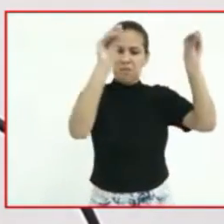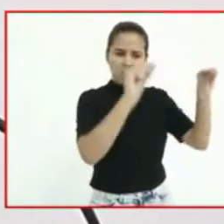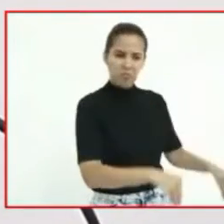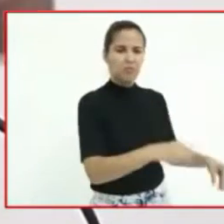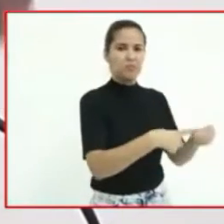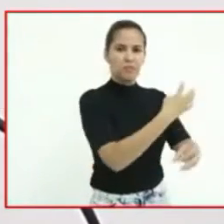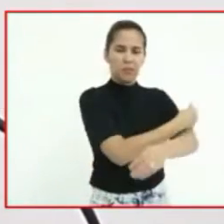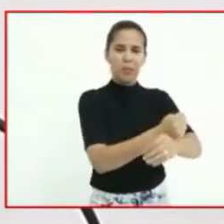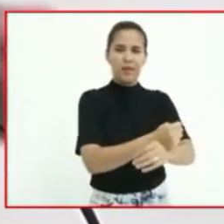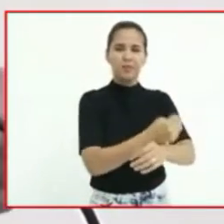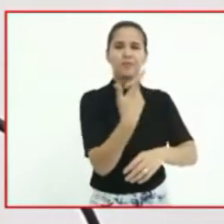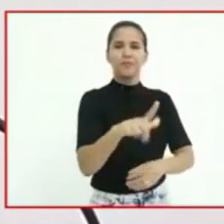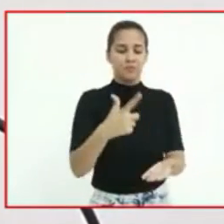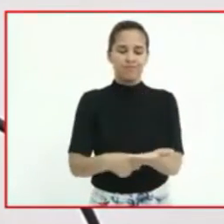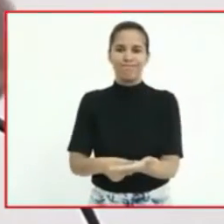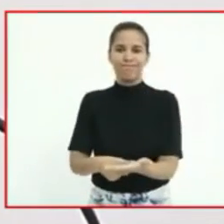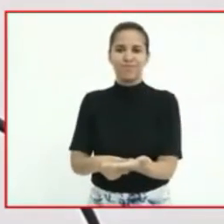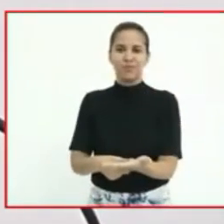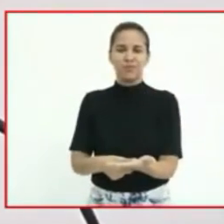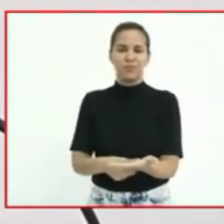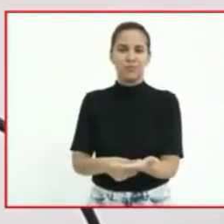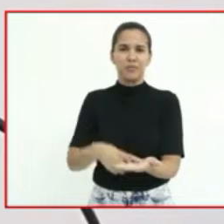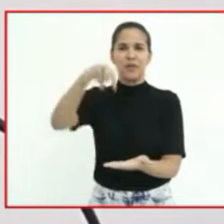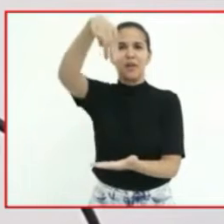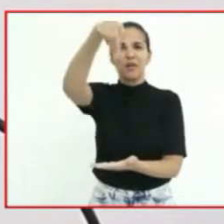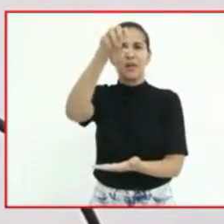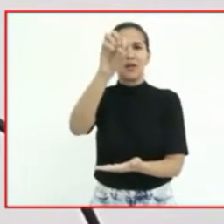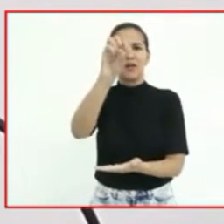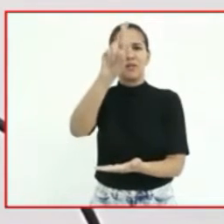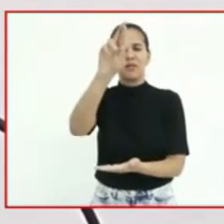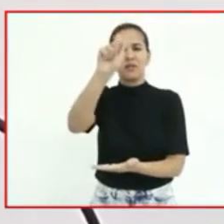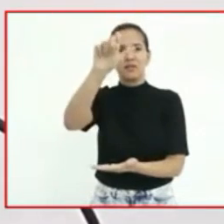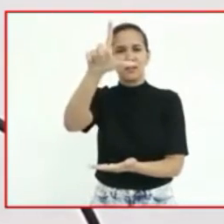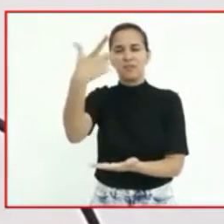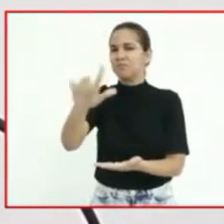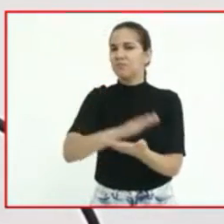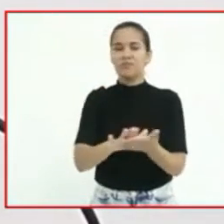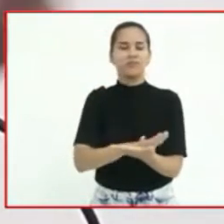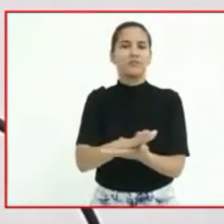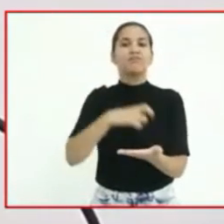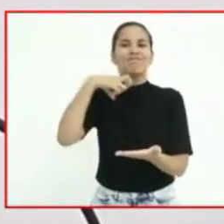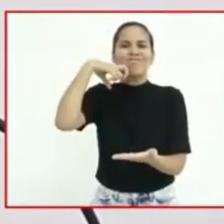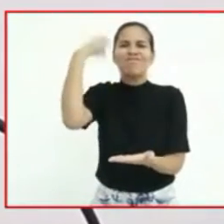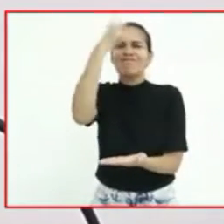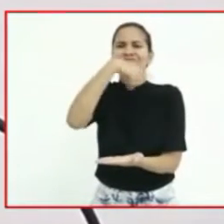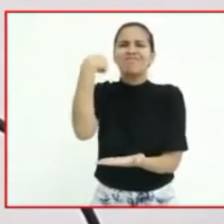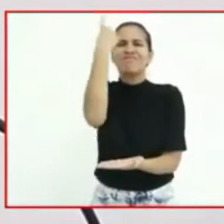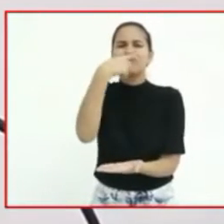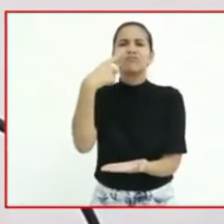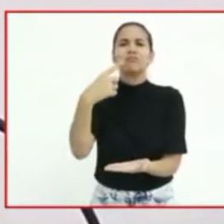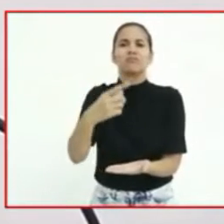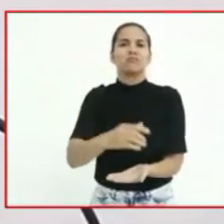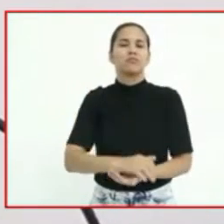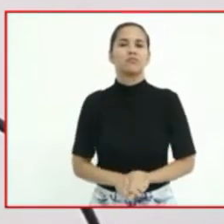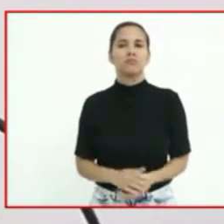tem compromisso nenhum, não tem moral, não tem nada. Vou falar abertamente, não tem vergonha na cara de estar fazendo o